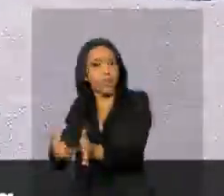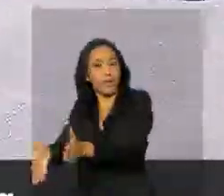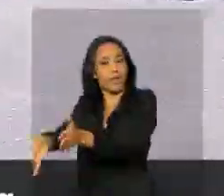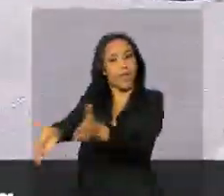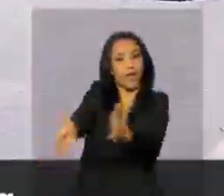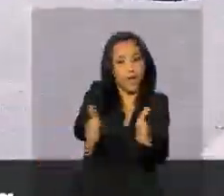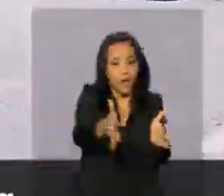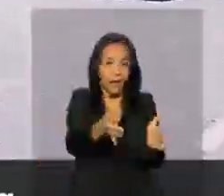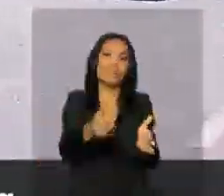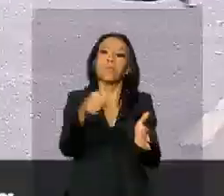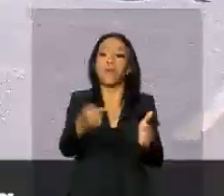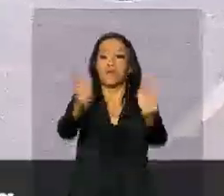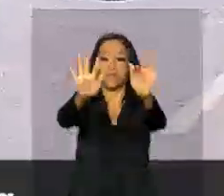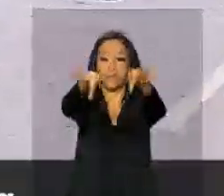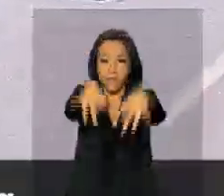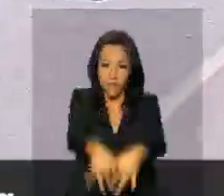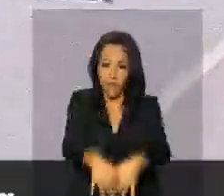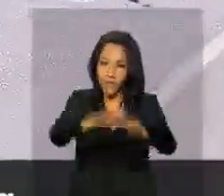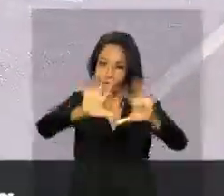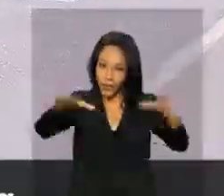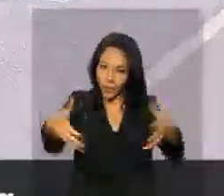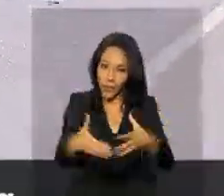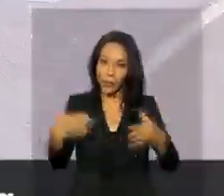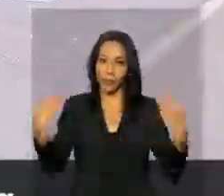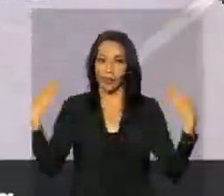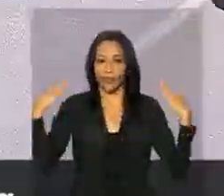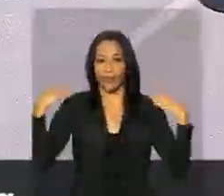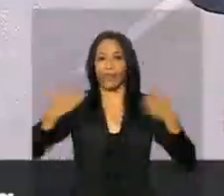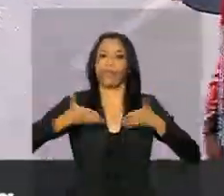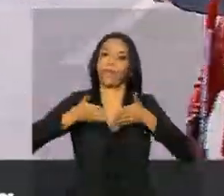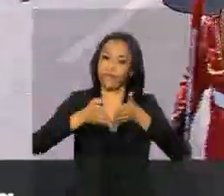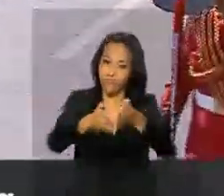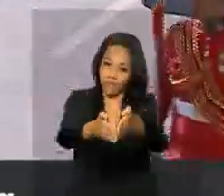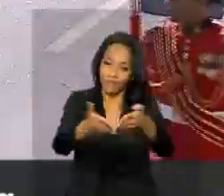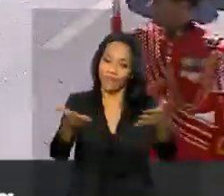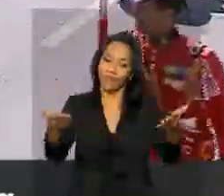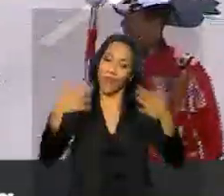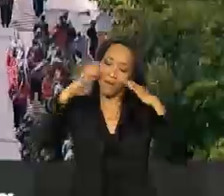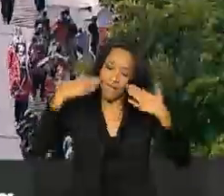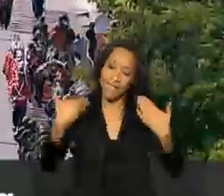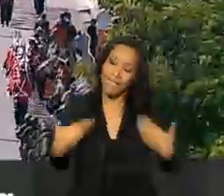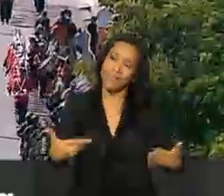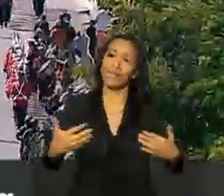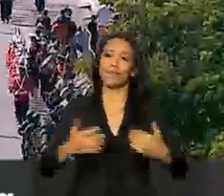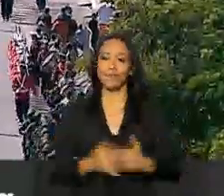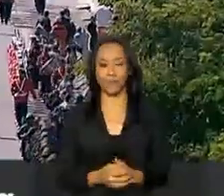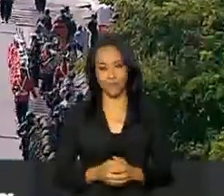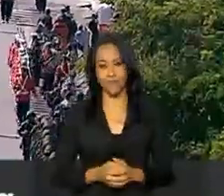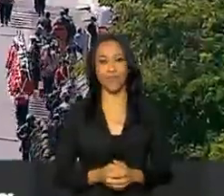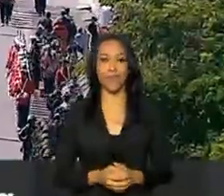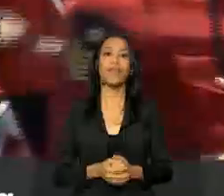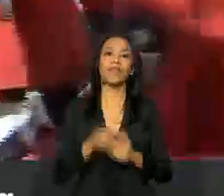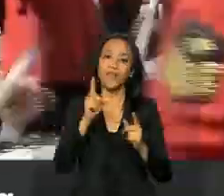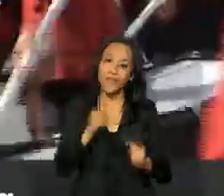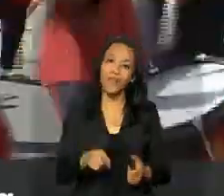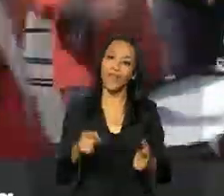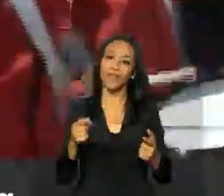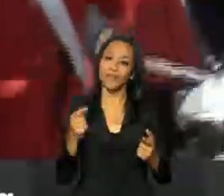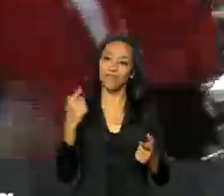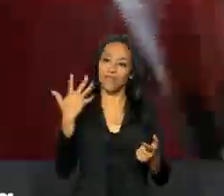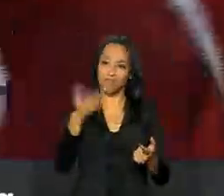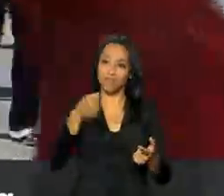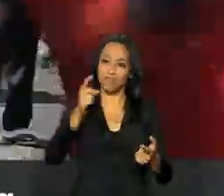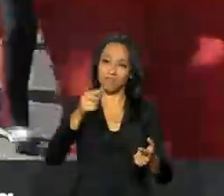passando novamente aí, continuando com o grupamento da Marinha. Essa apresentação aí muito simpática da nossa